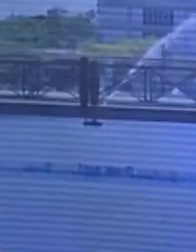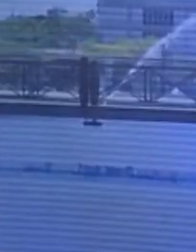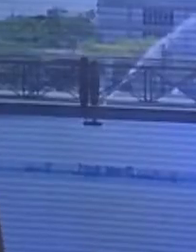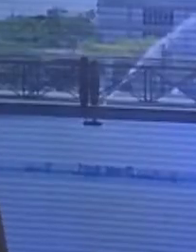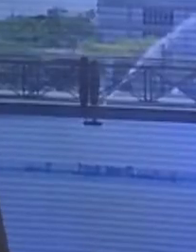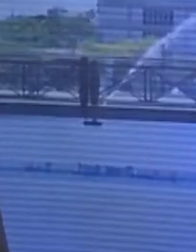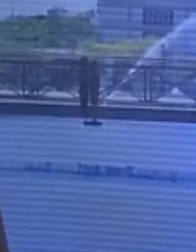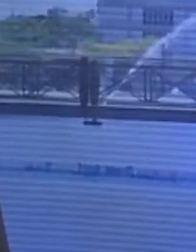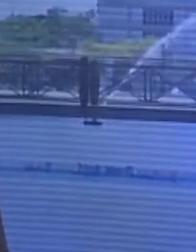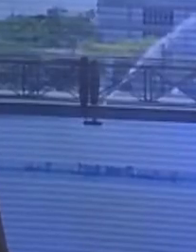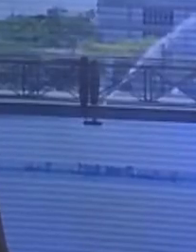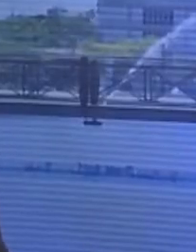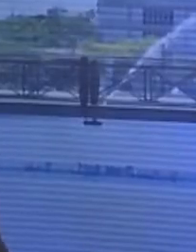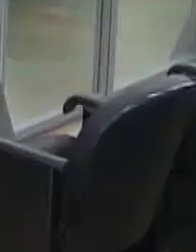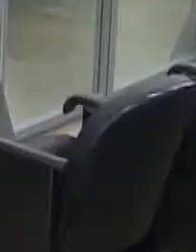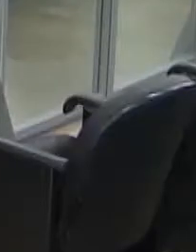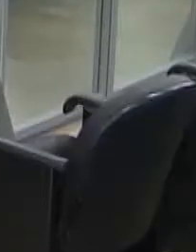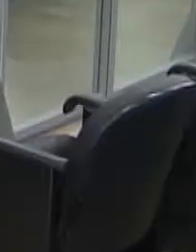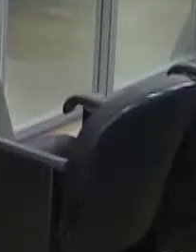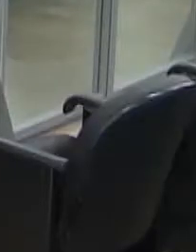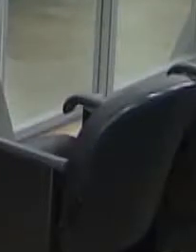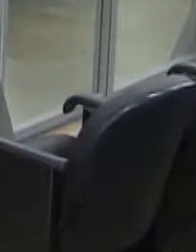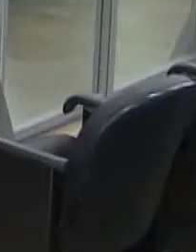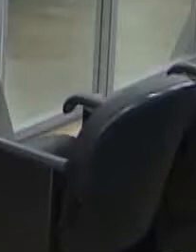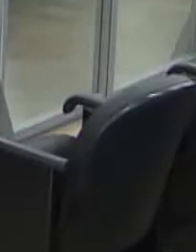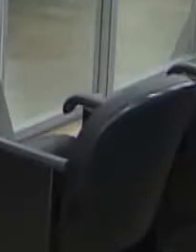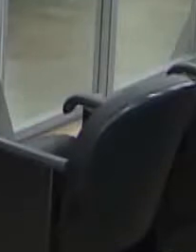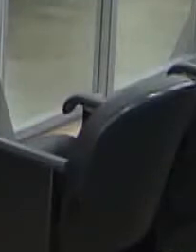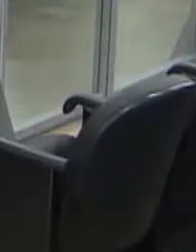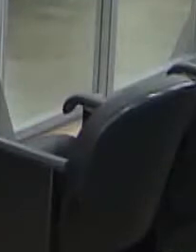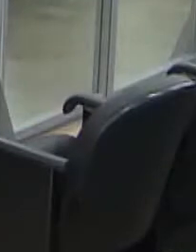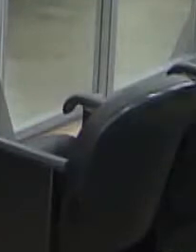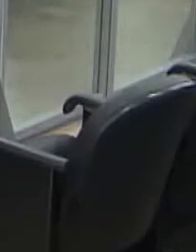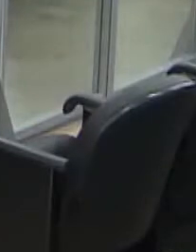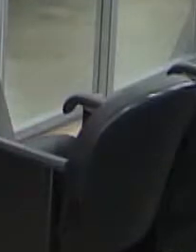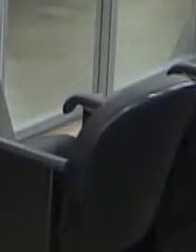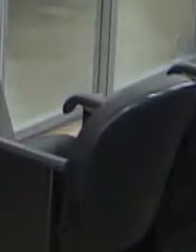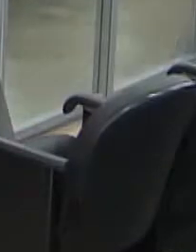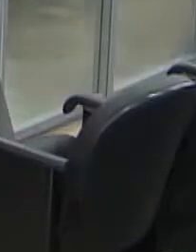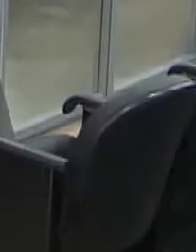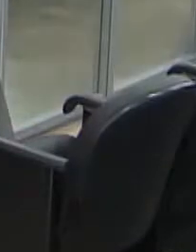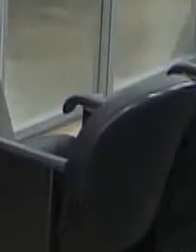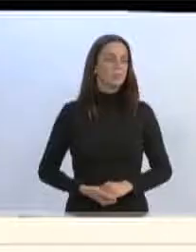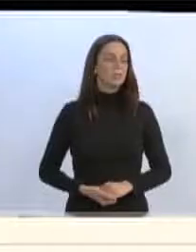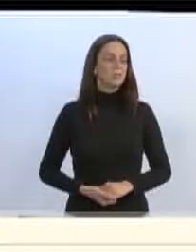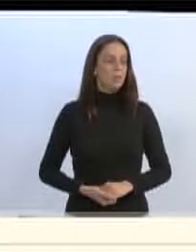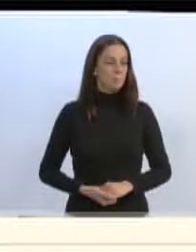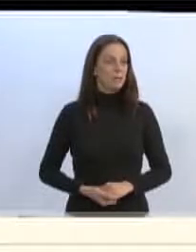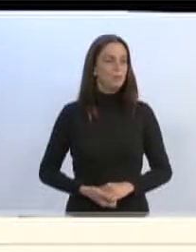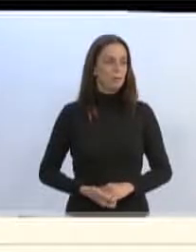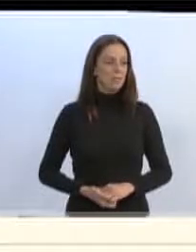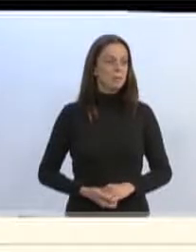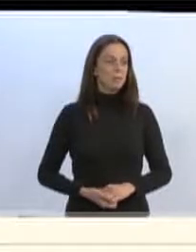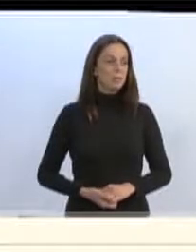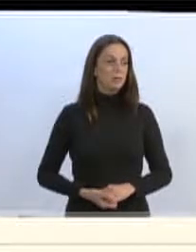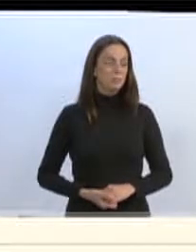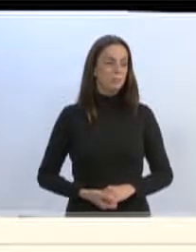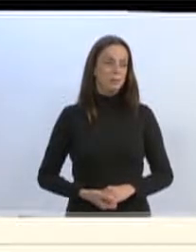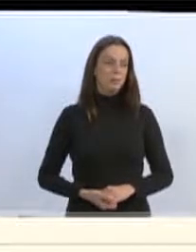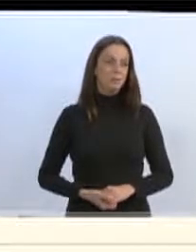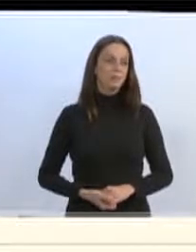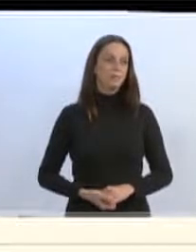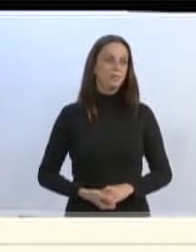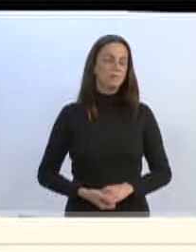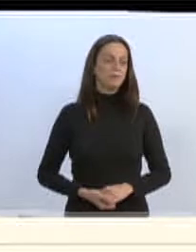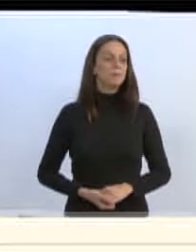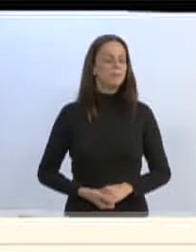os destaques da sessão ordinária. Na sessão ordinária da última terça-feira, foram aprovados 5 projetos de lei de autoria do